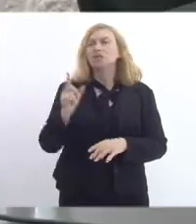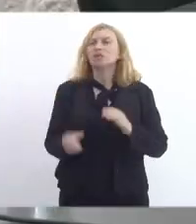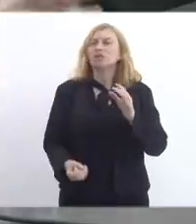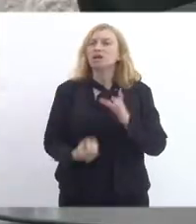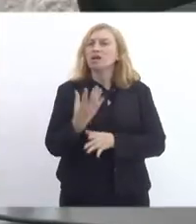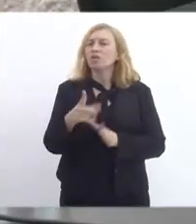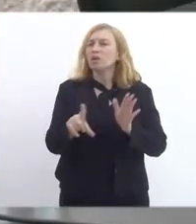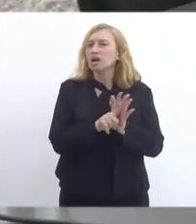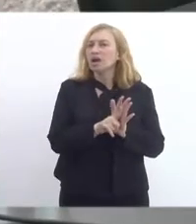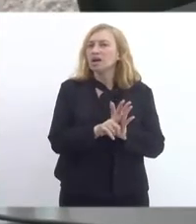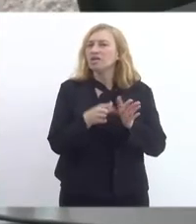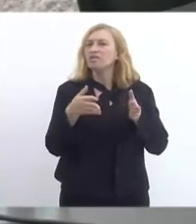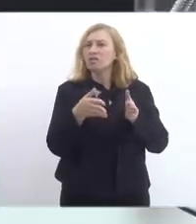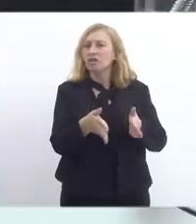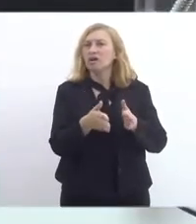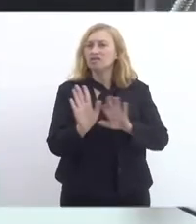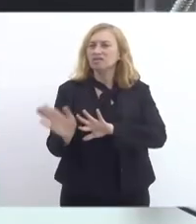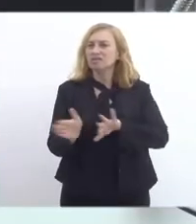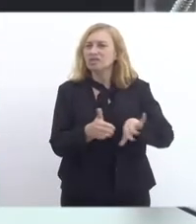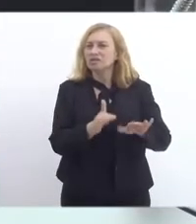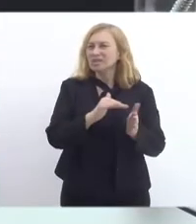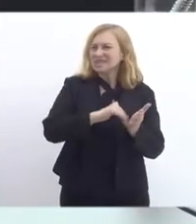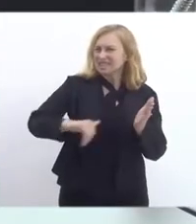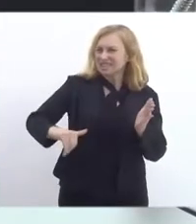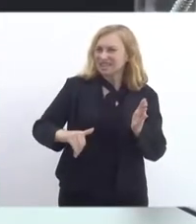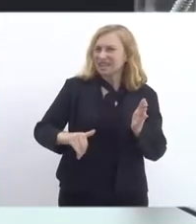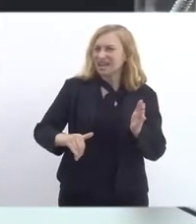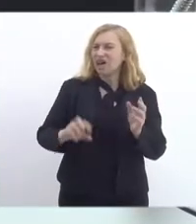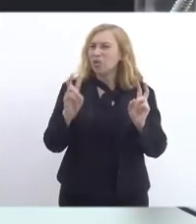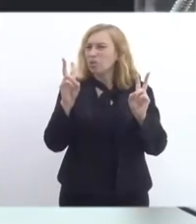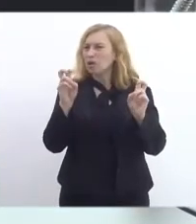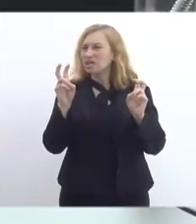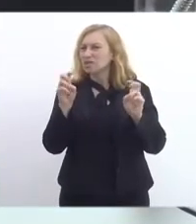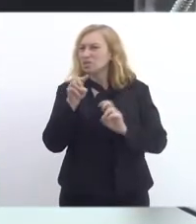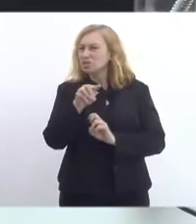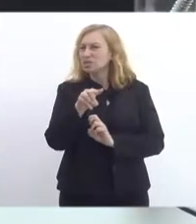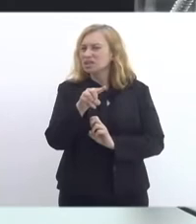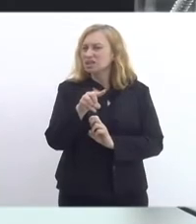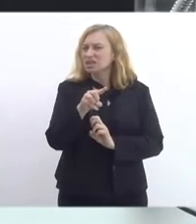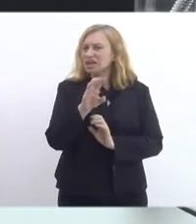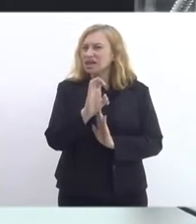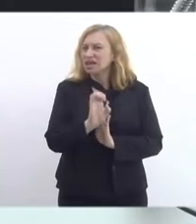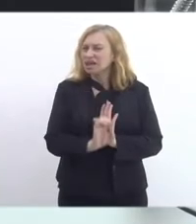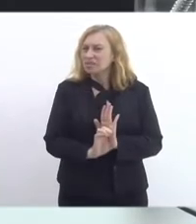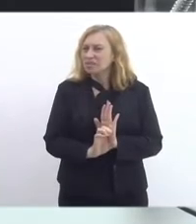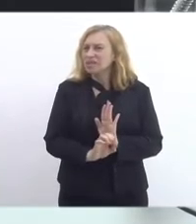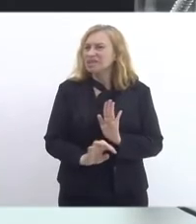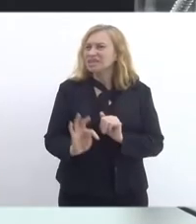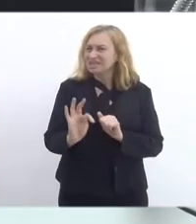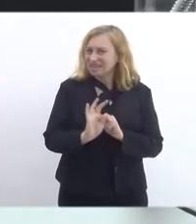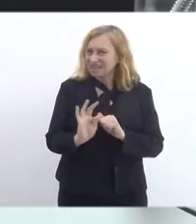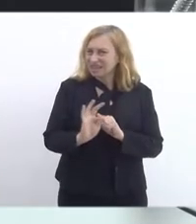tudo bem. Ô, Mico, vamos rejeitar, porque a questão, a emenda, tecnicamente, ela, no